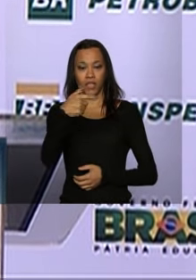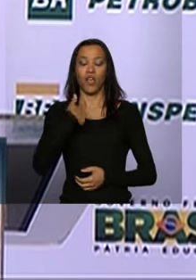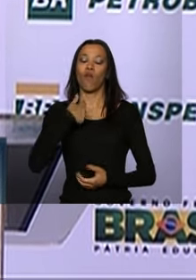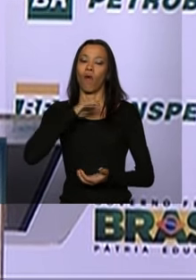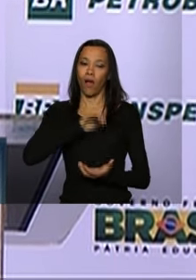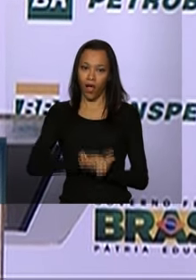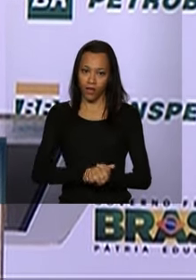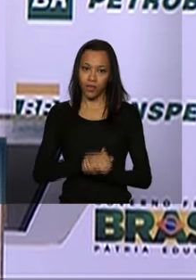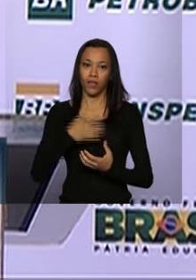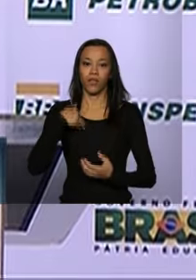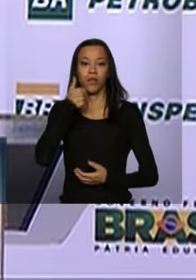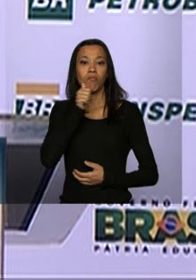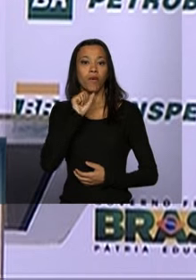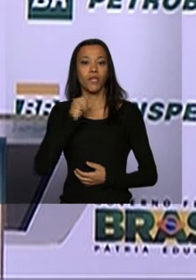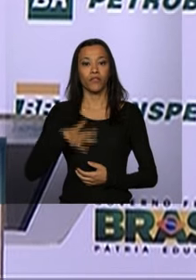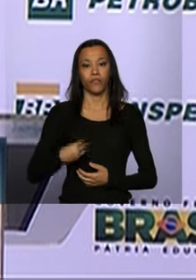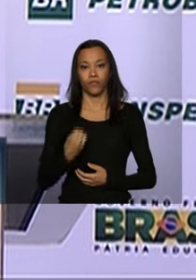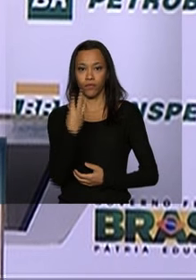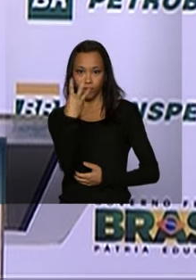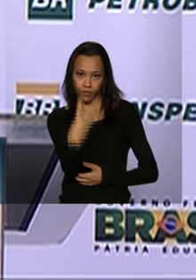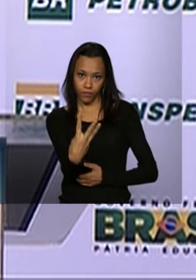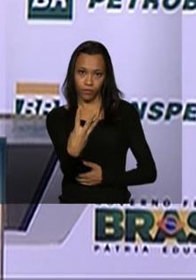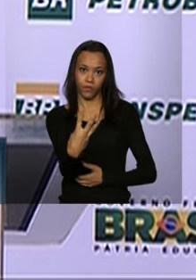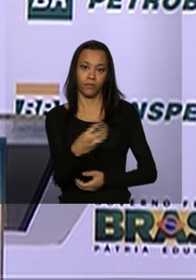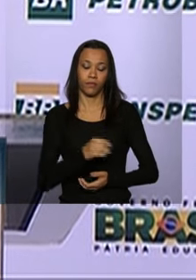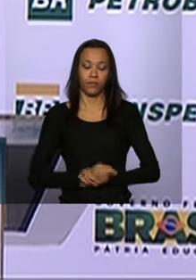casada e sou mãe de 3 filhos.